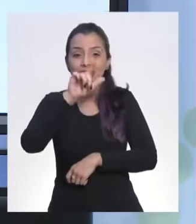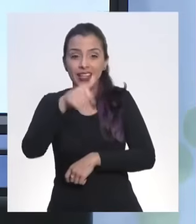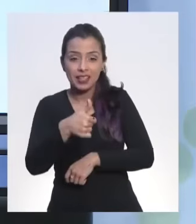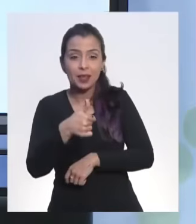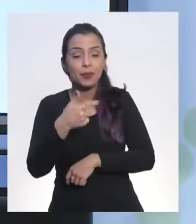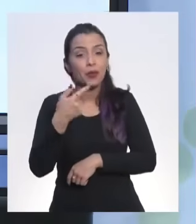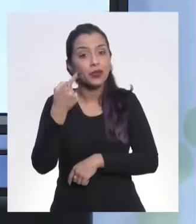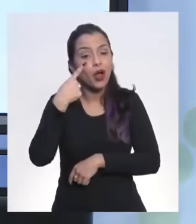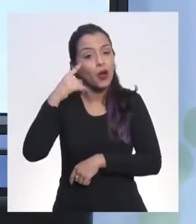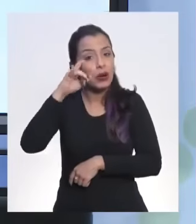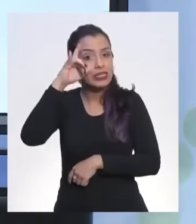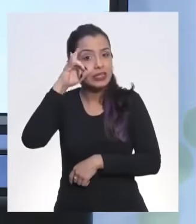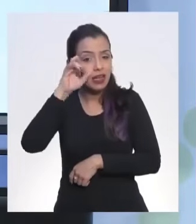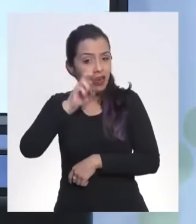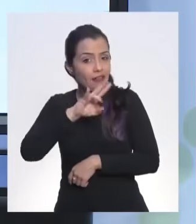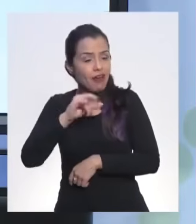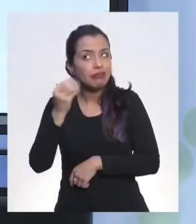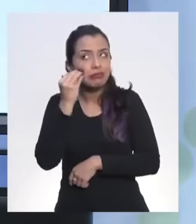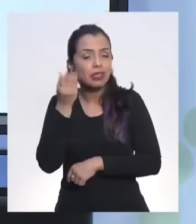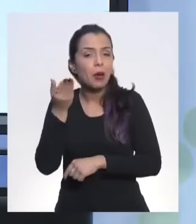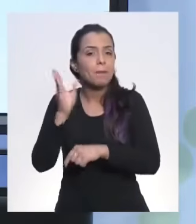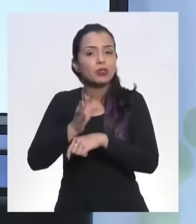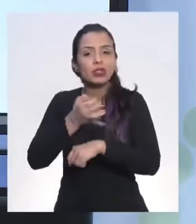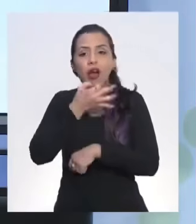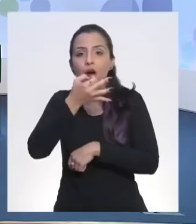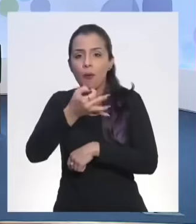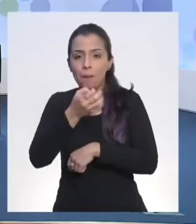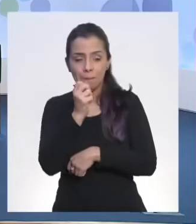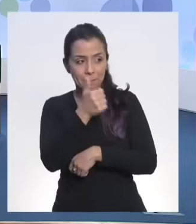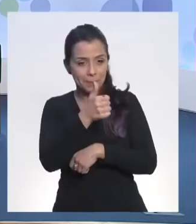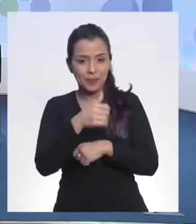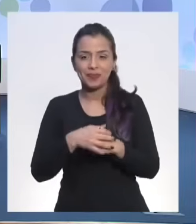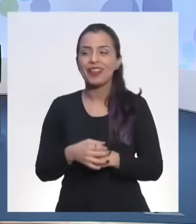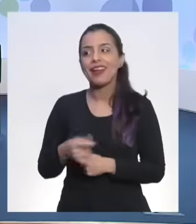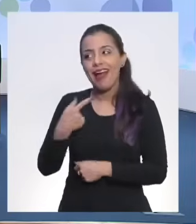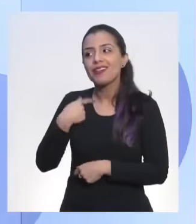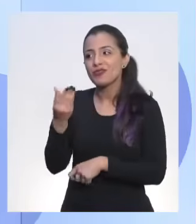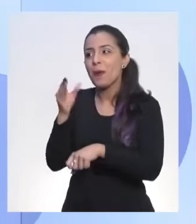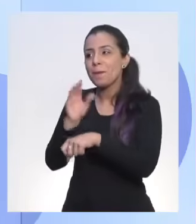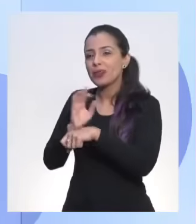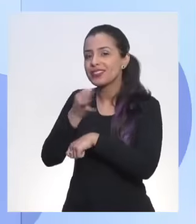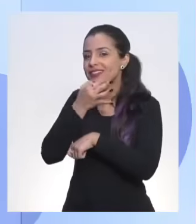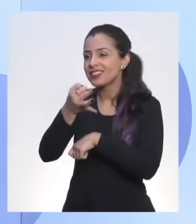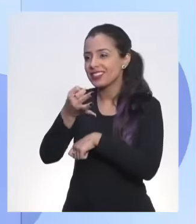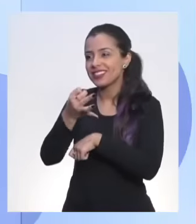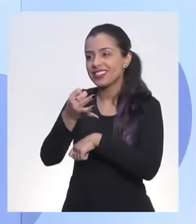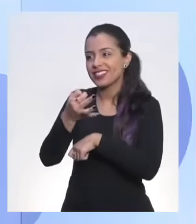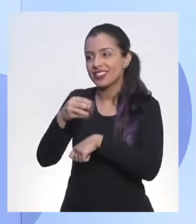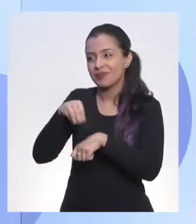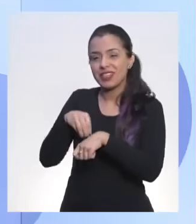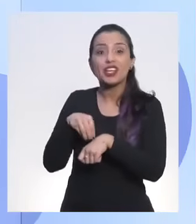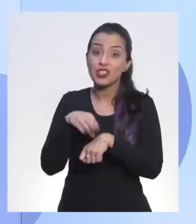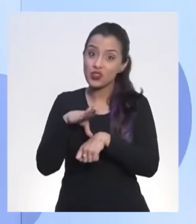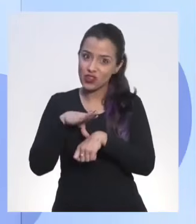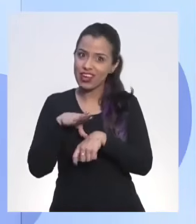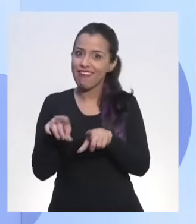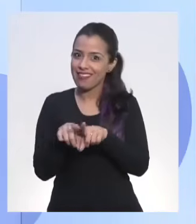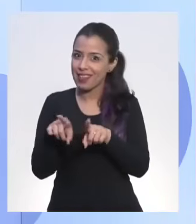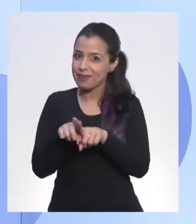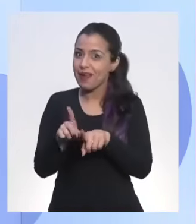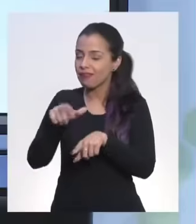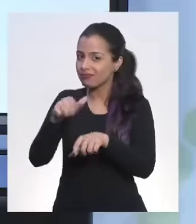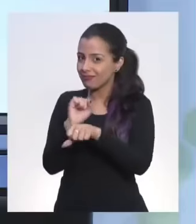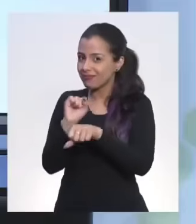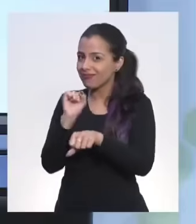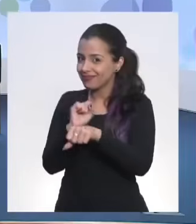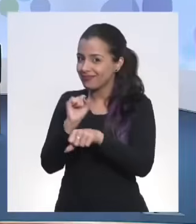no Instagram, a gente vai tentar postar uma sugestão, beleza? Ah, então eu acho que eu vou postar a sugestão da dica que eu ia dar, gente. Então beleza. Aguardem.